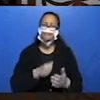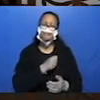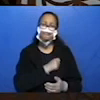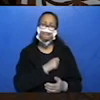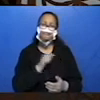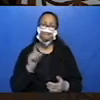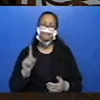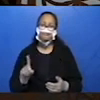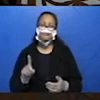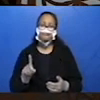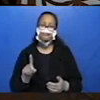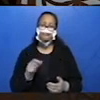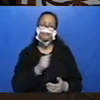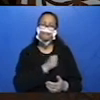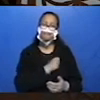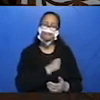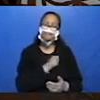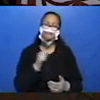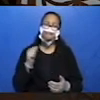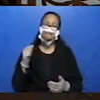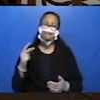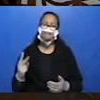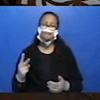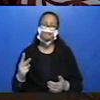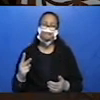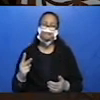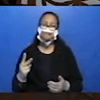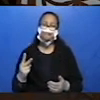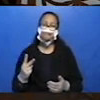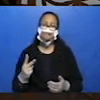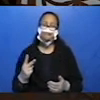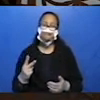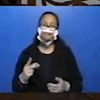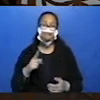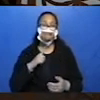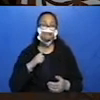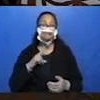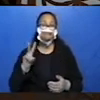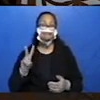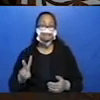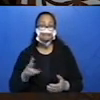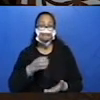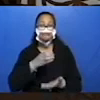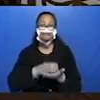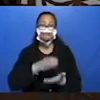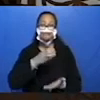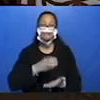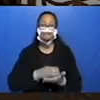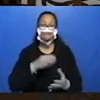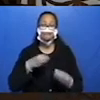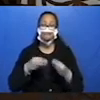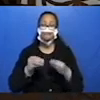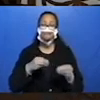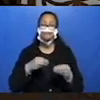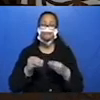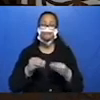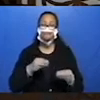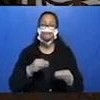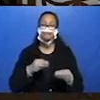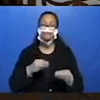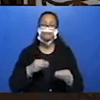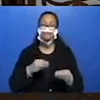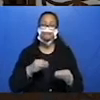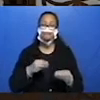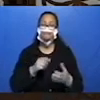e número 2. Então, eu tenho 2 copos plásticos já marcados, 1 e